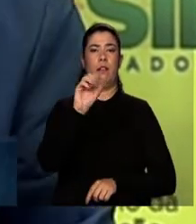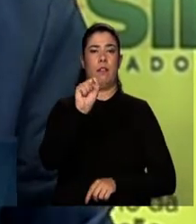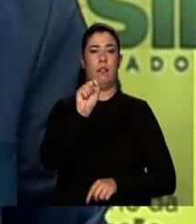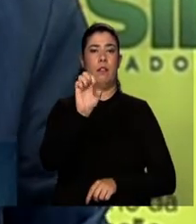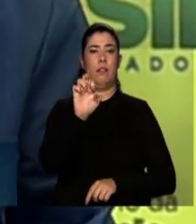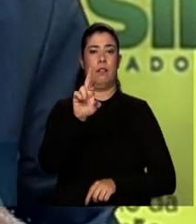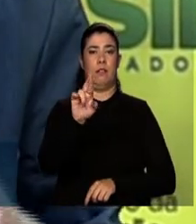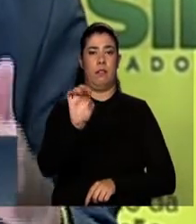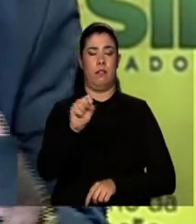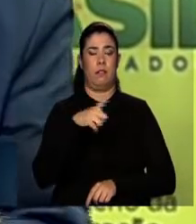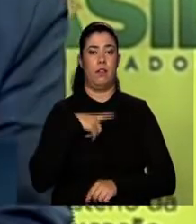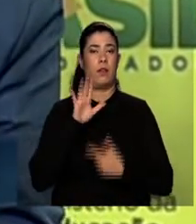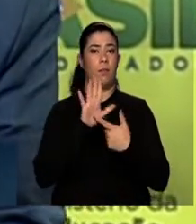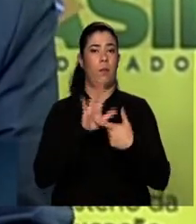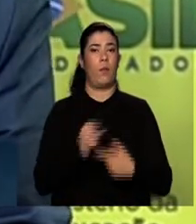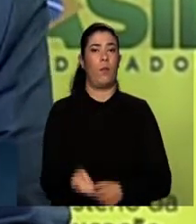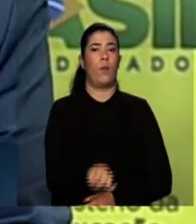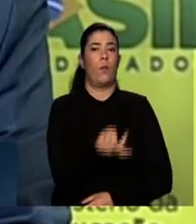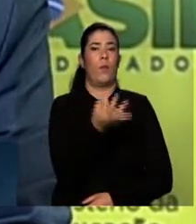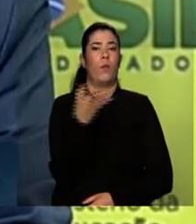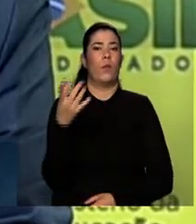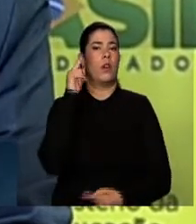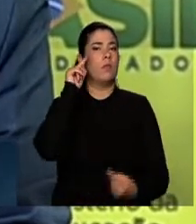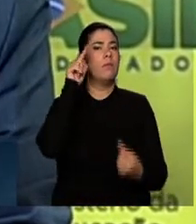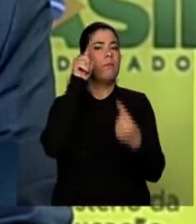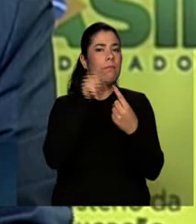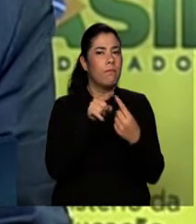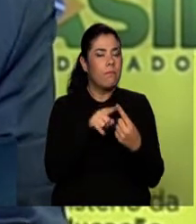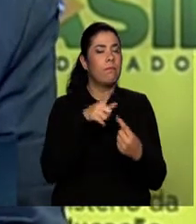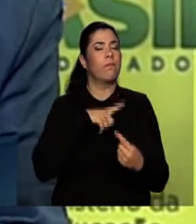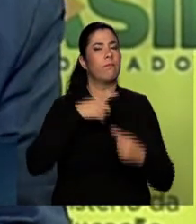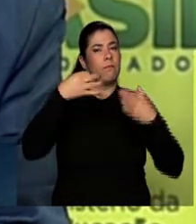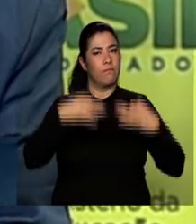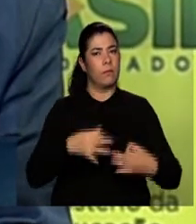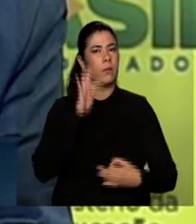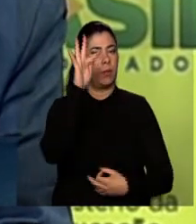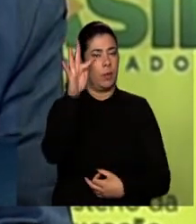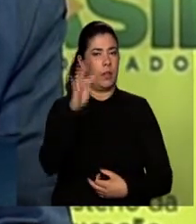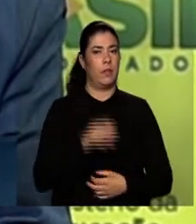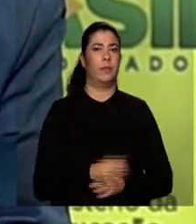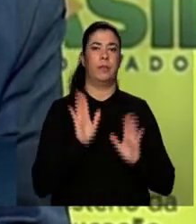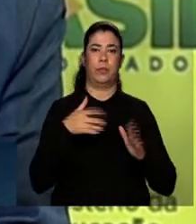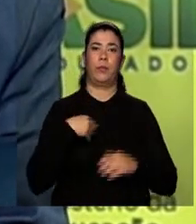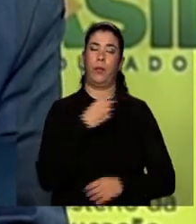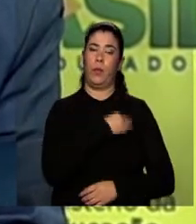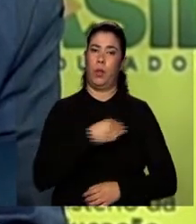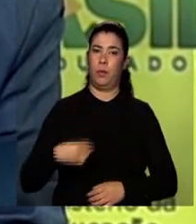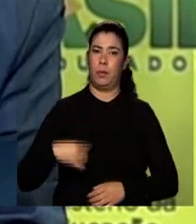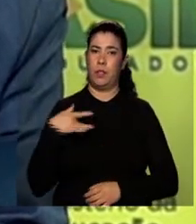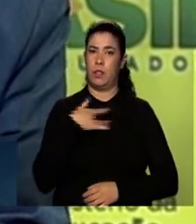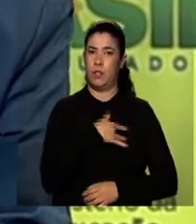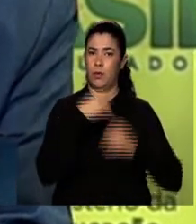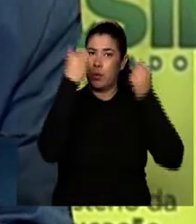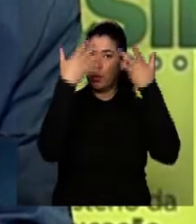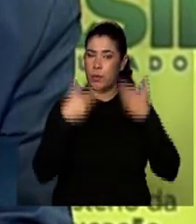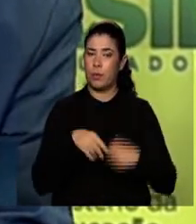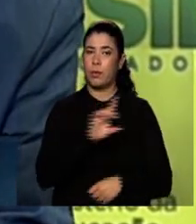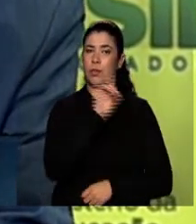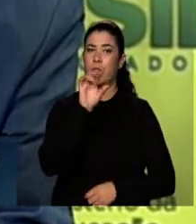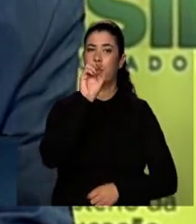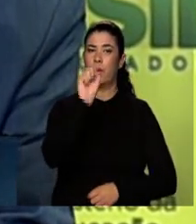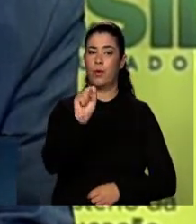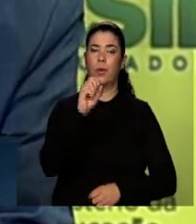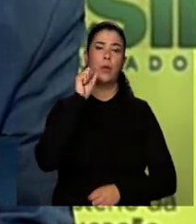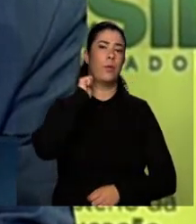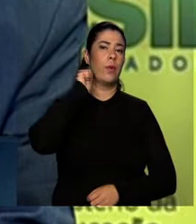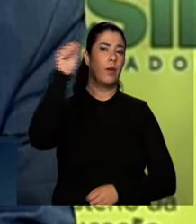números que nos dão tranquilidade que nós conseguiremos atingir as nossas metas. Como o ministro disse, agora no dia 8 de abril, nós vamos ter